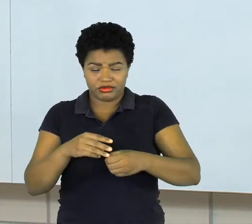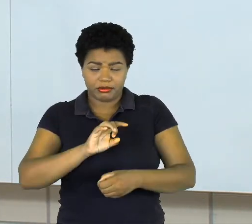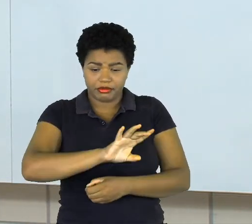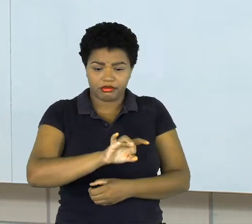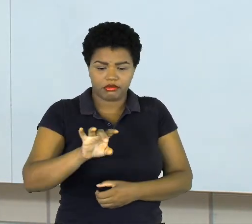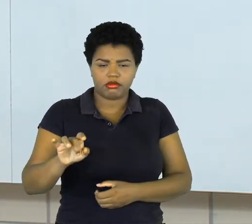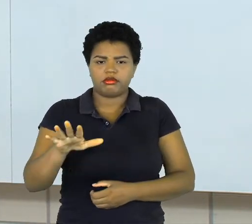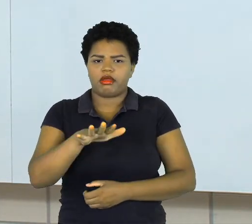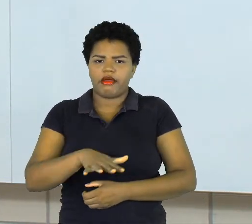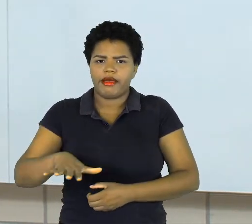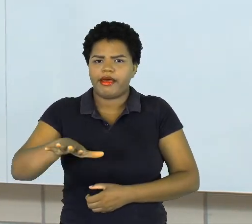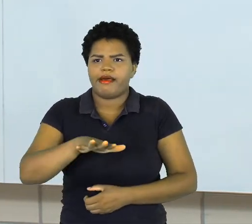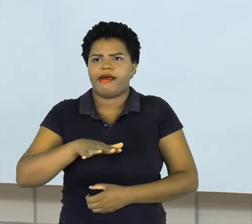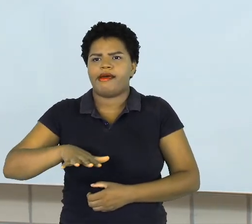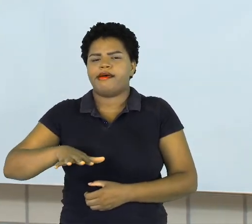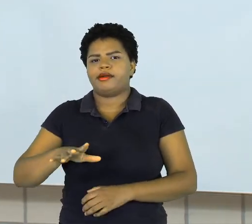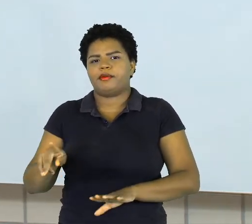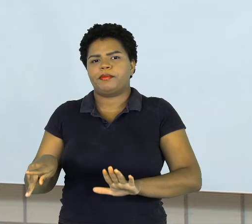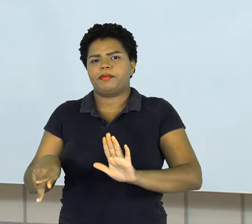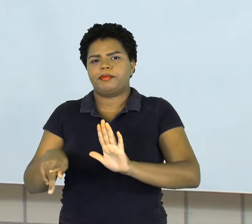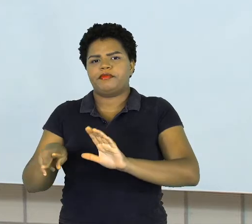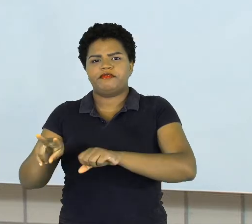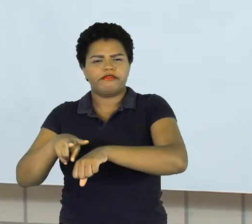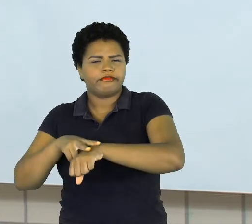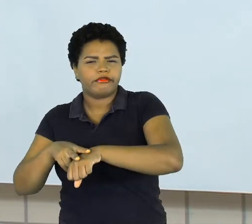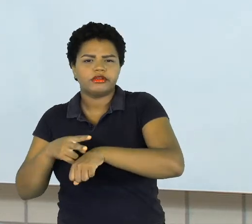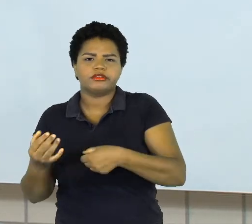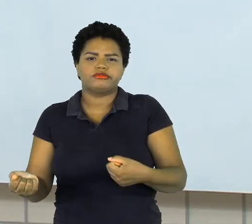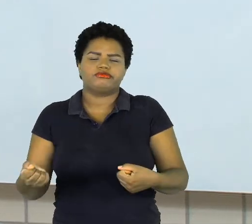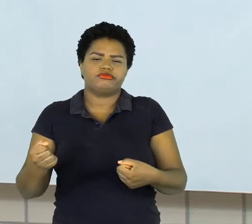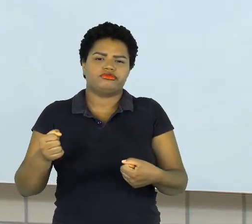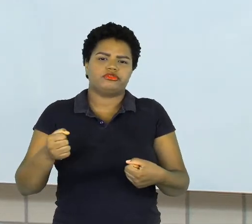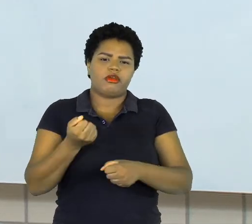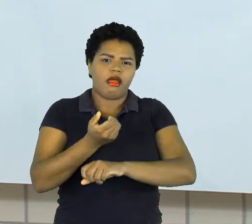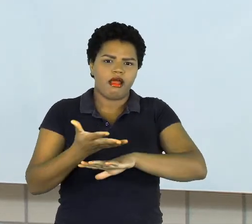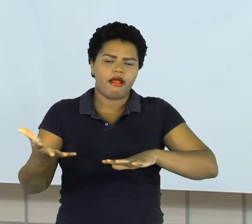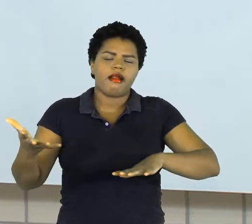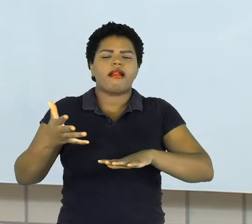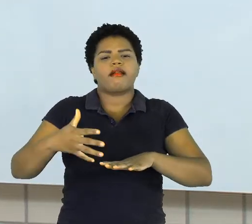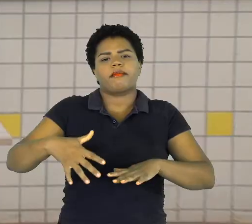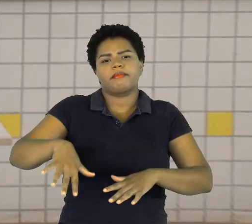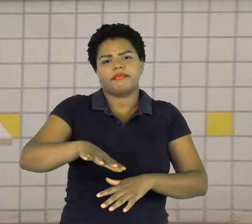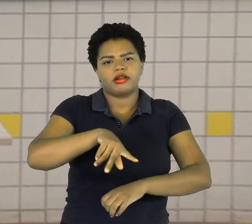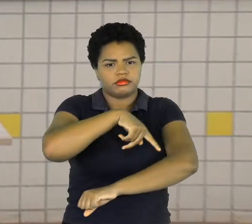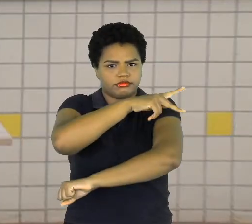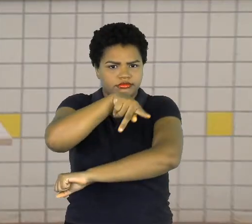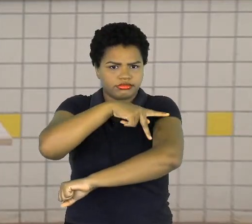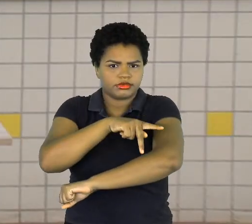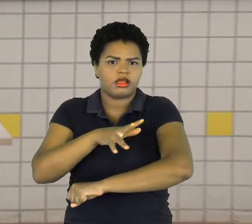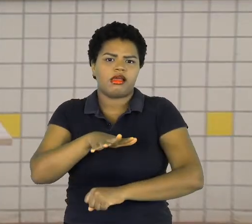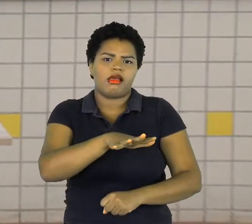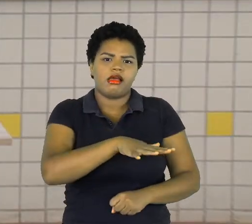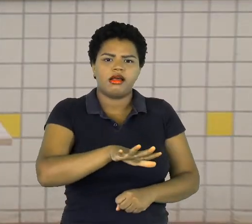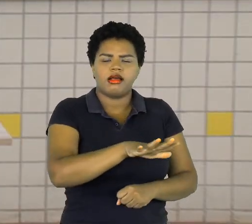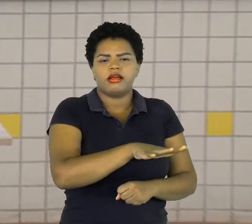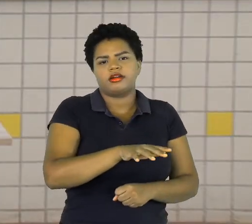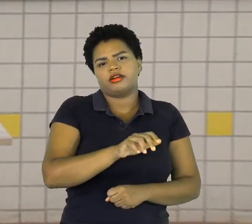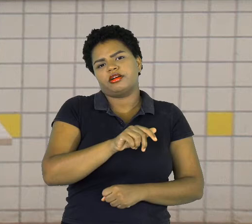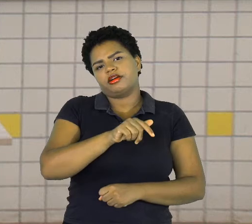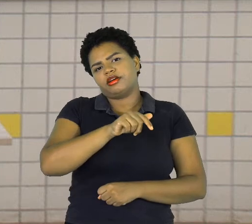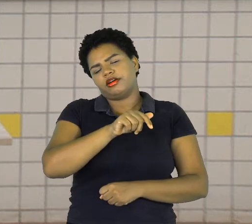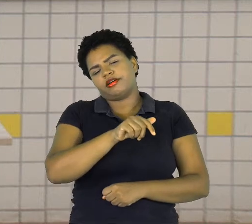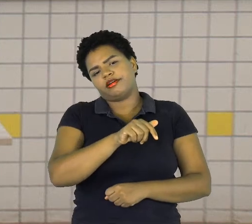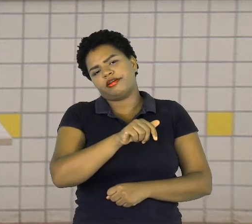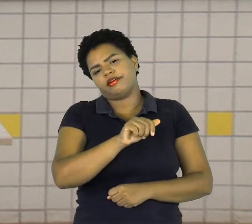áreas verde, as praças, os corredores ecológicos, são áreas que têm de ser preservadas.